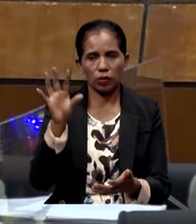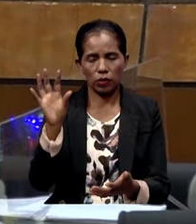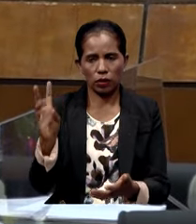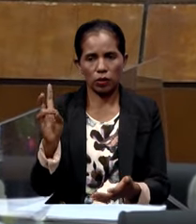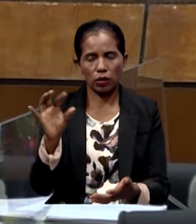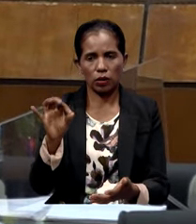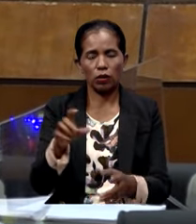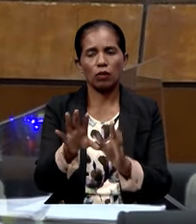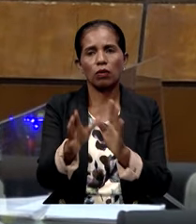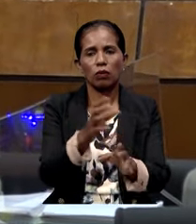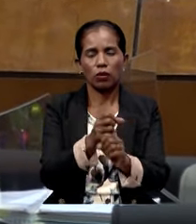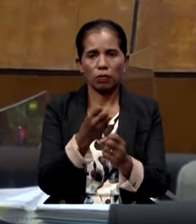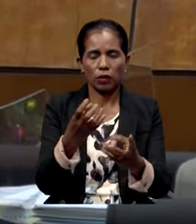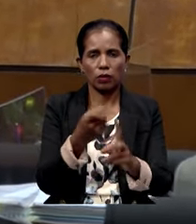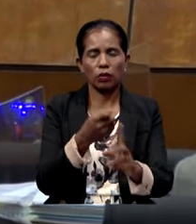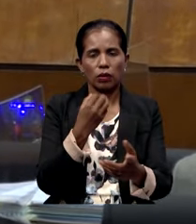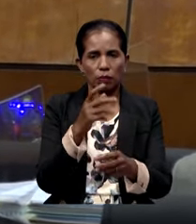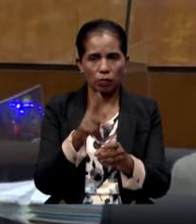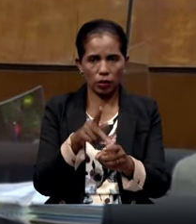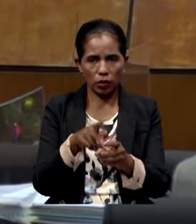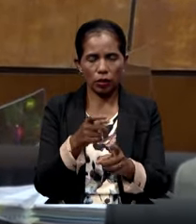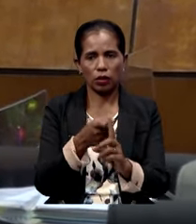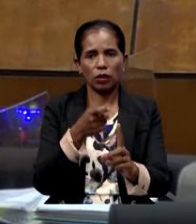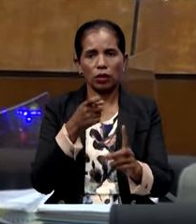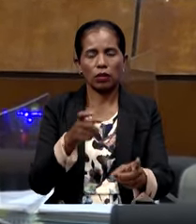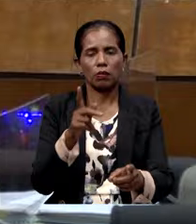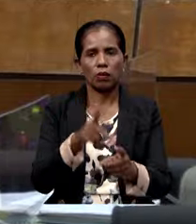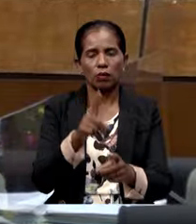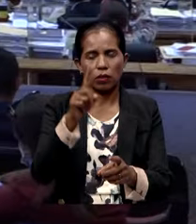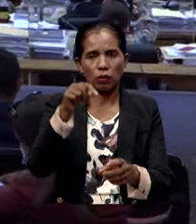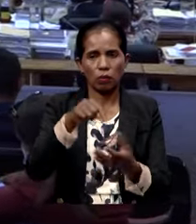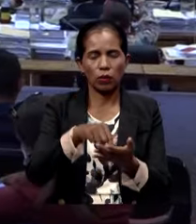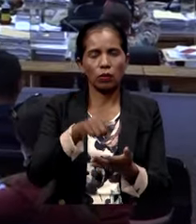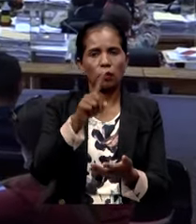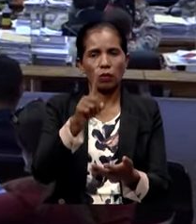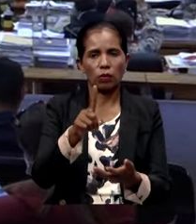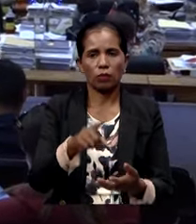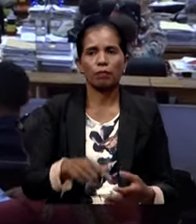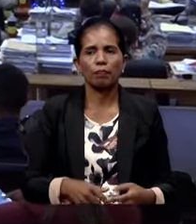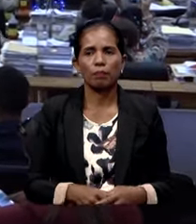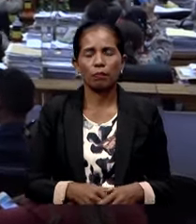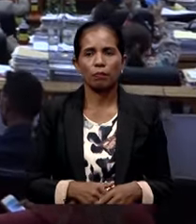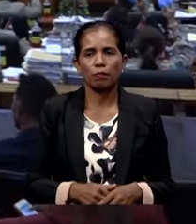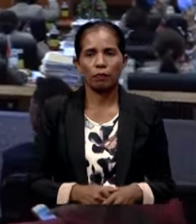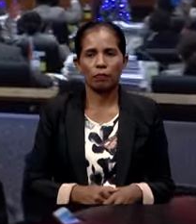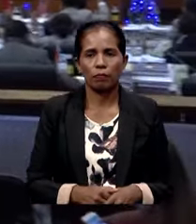foti barakliu husi fundo petrolífero o total bilhão ida pontu tornu resinvalu. Joanico Vicente, Jaime dos Santos, ZMN.